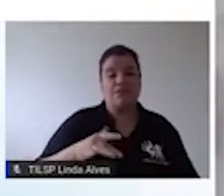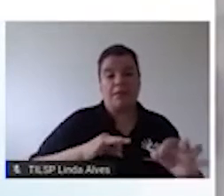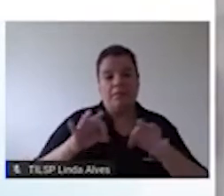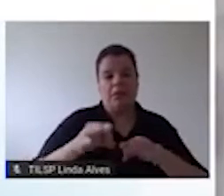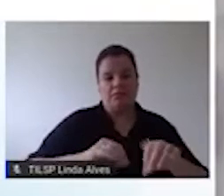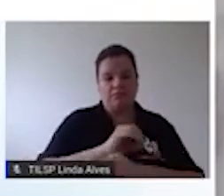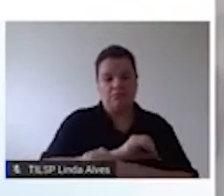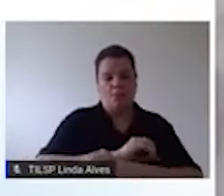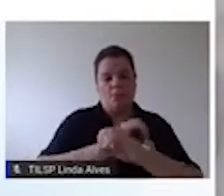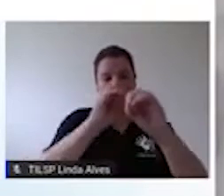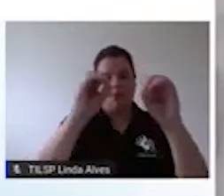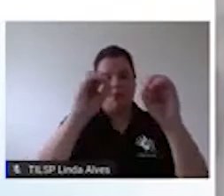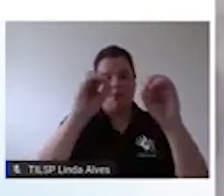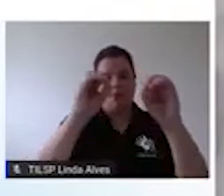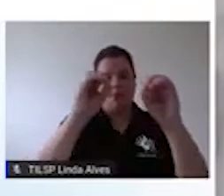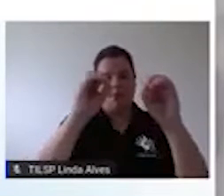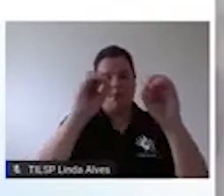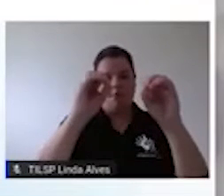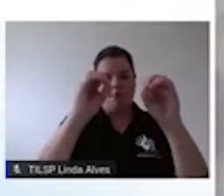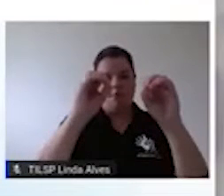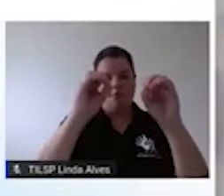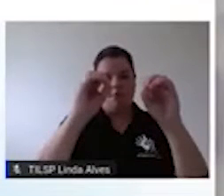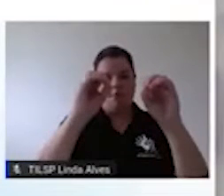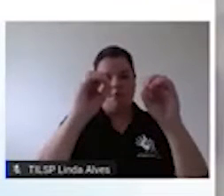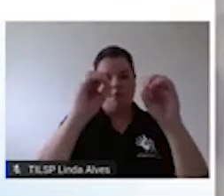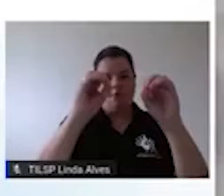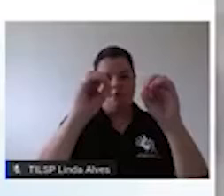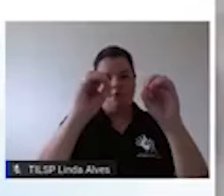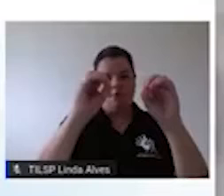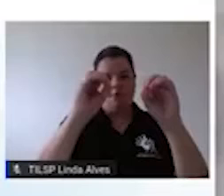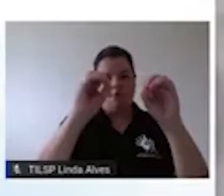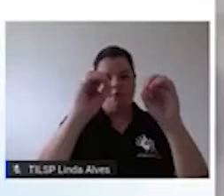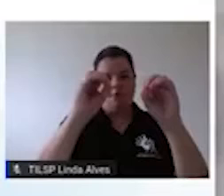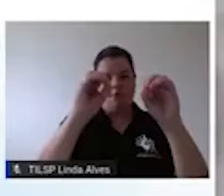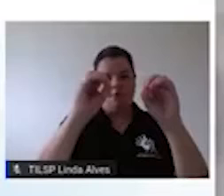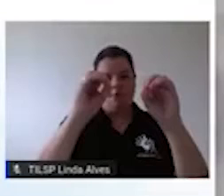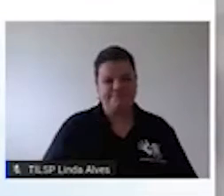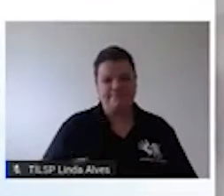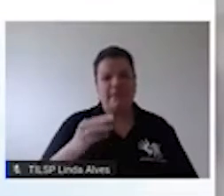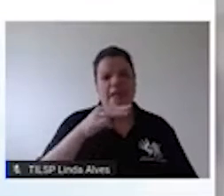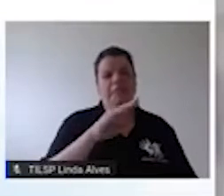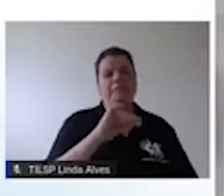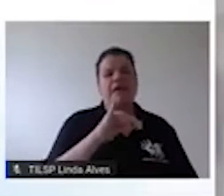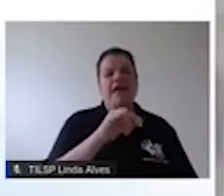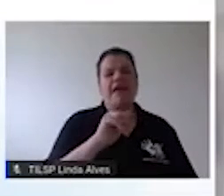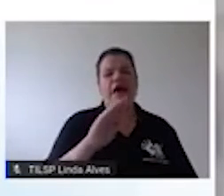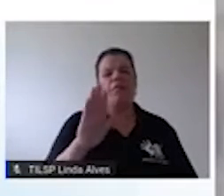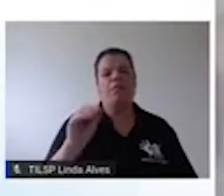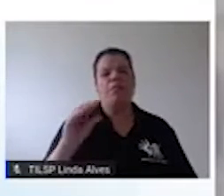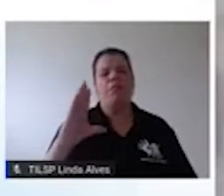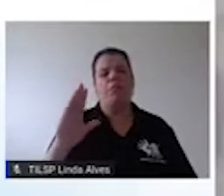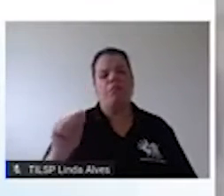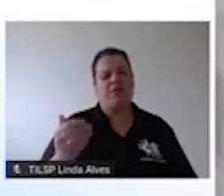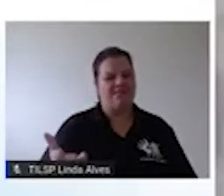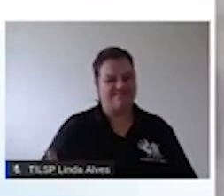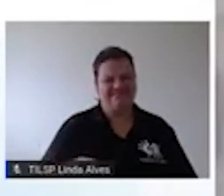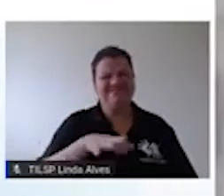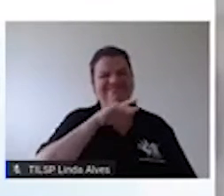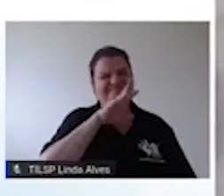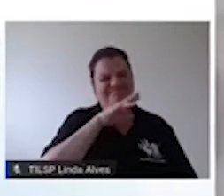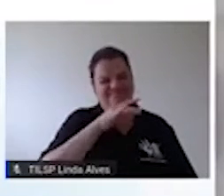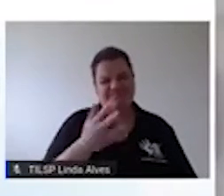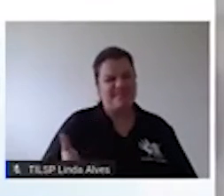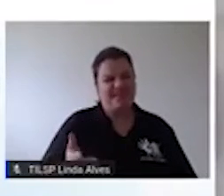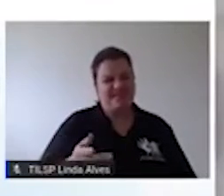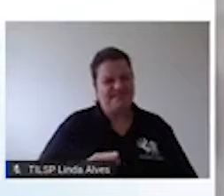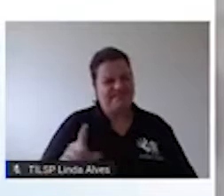verdade. Não. O plano que ele disse que tem é um plano meia-boca, como se diz aqui no Rio de Janeiro. Tá certo? É um plano que não é